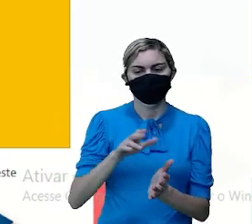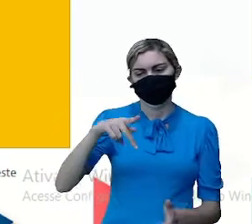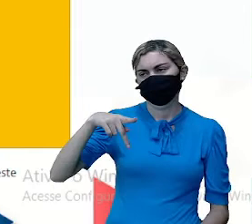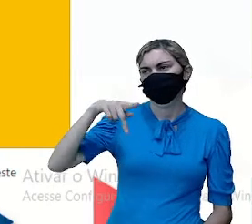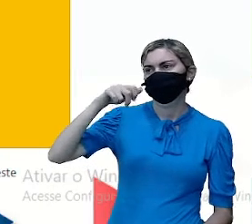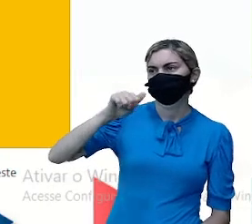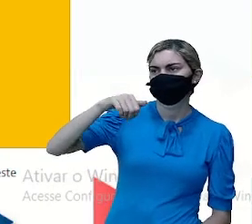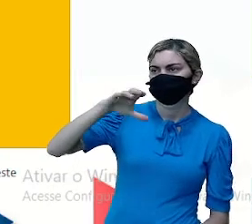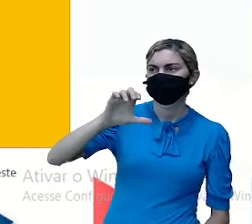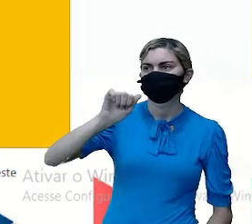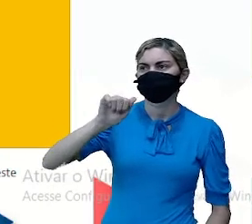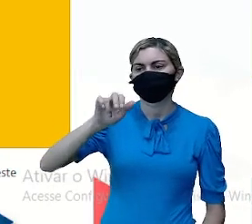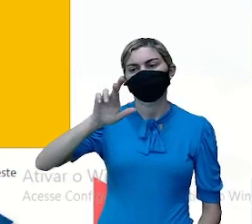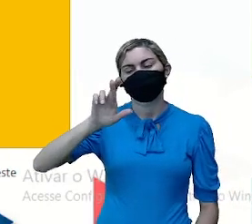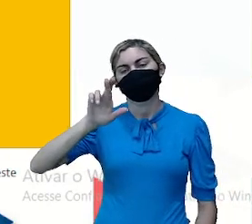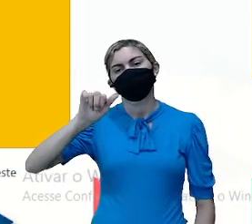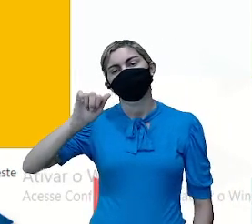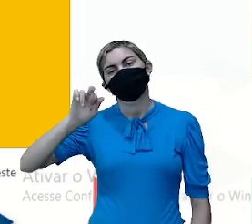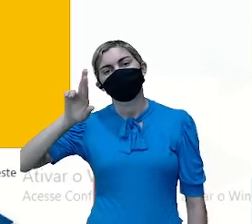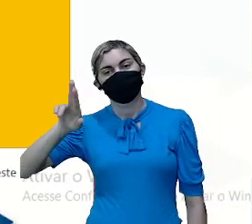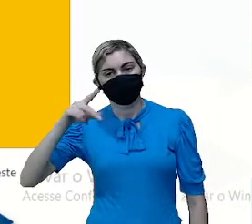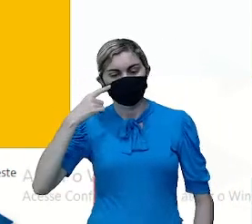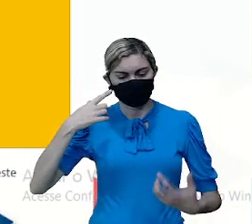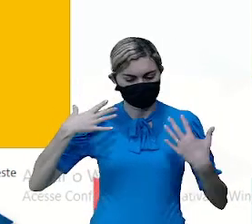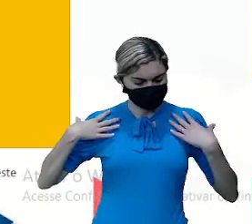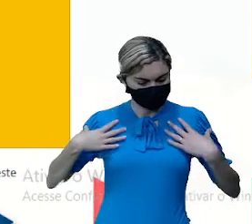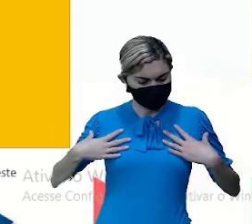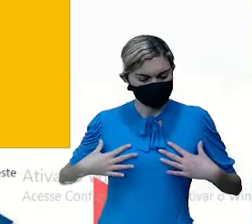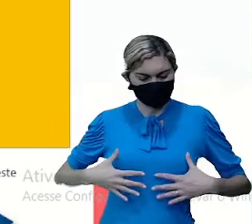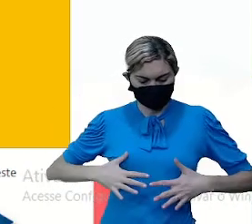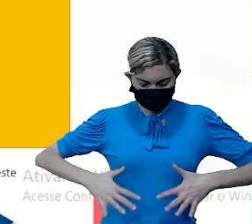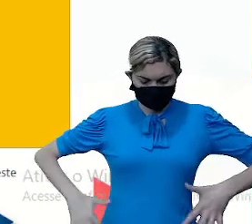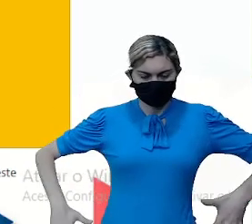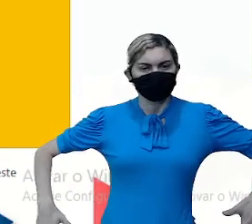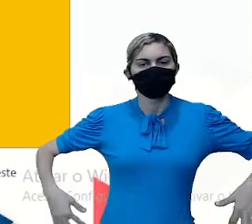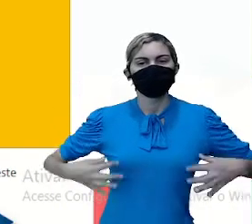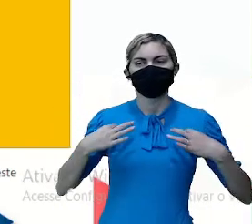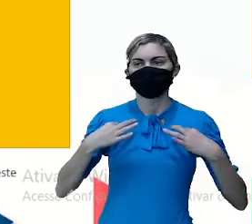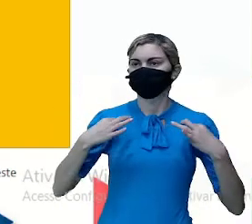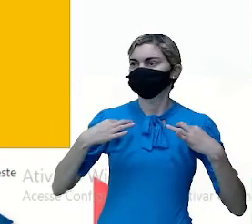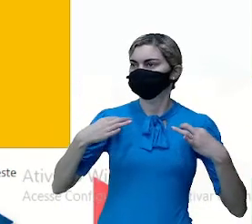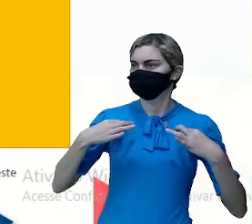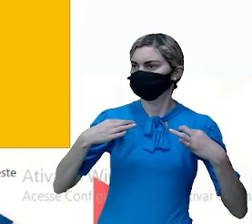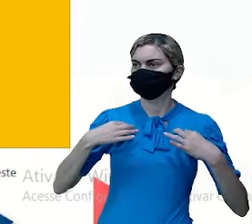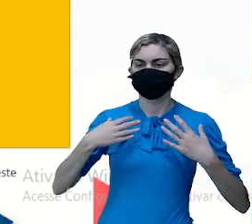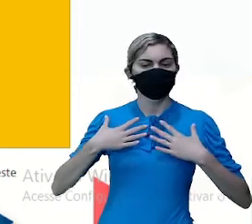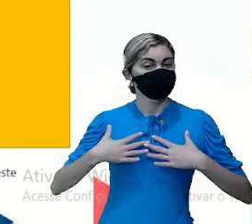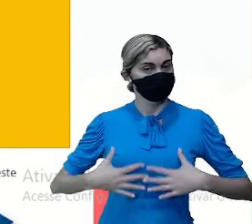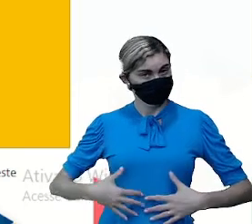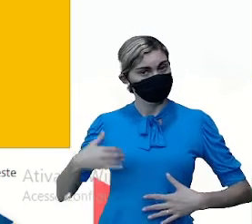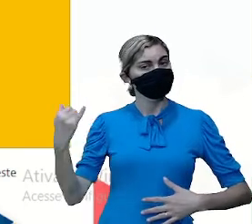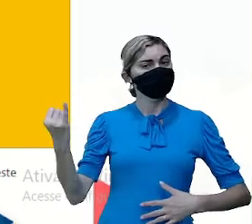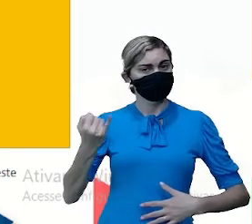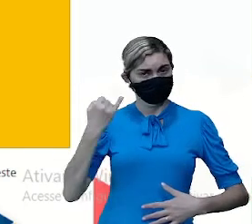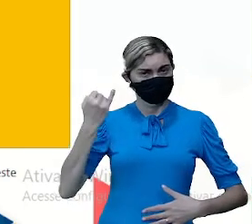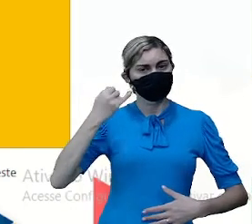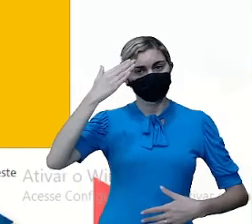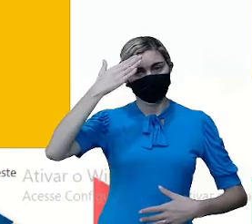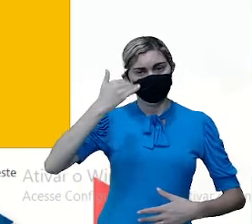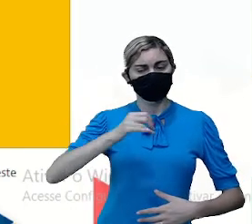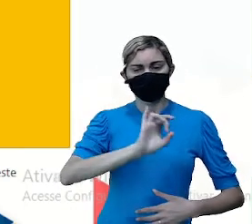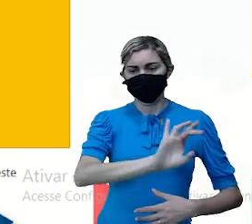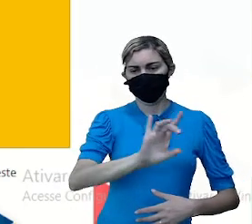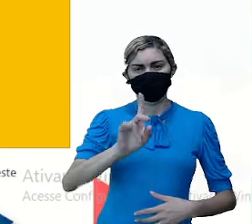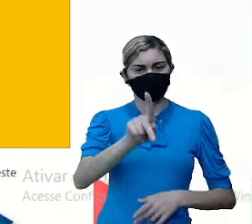Pancararu. Olhem só a indumentária. É importante lembrar isso, a indumentária. E é importante saber que